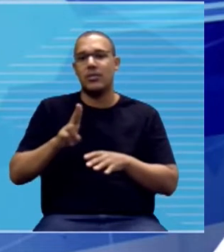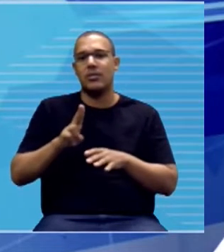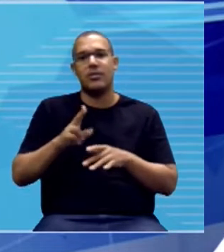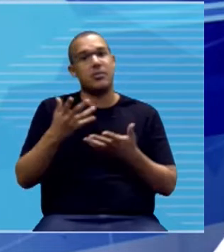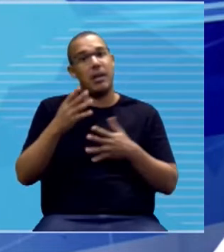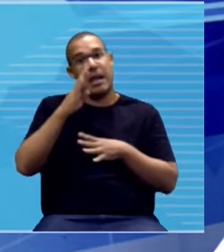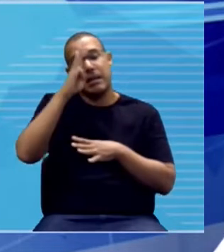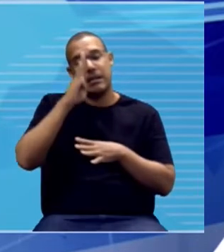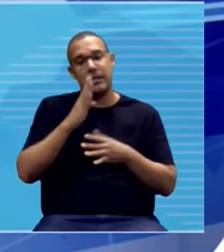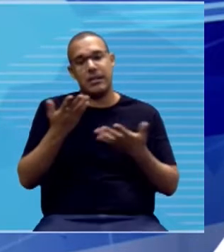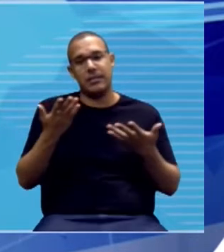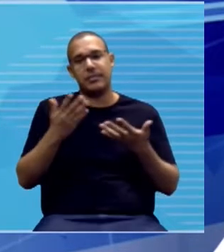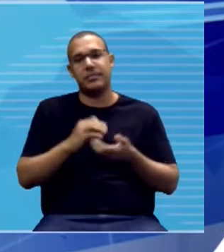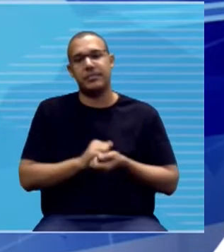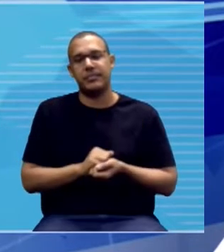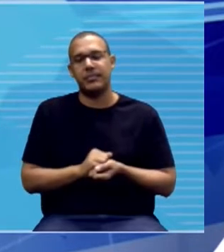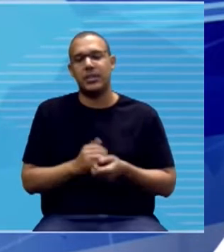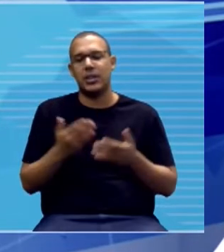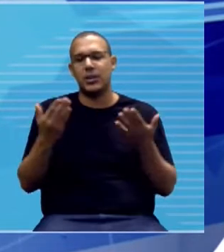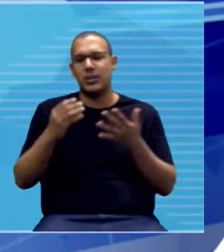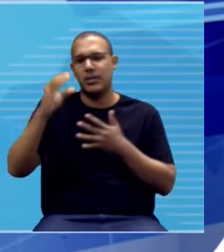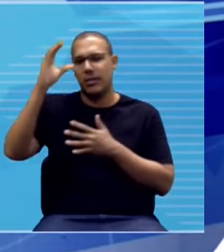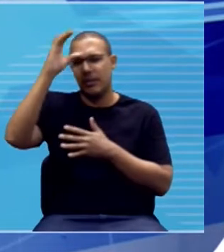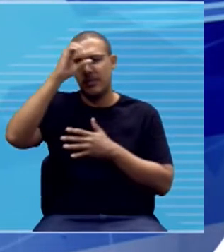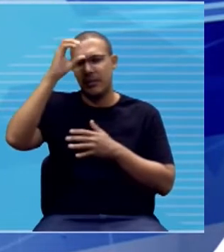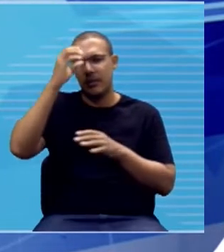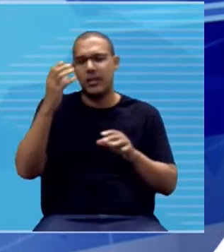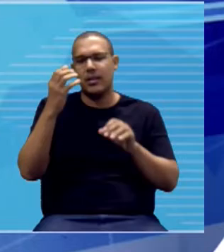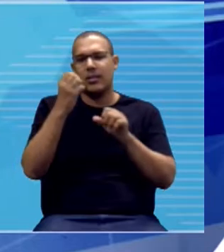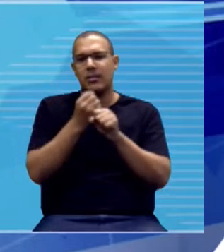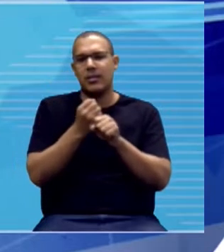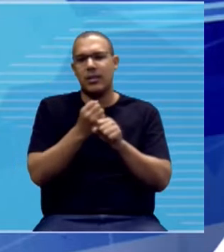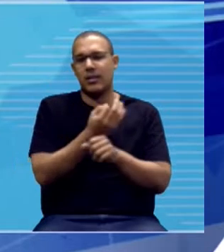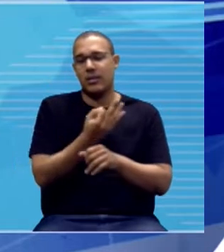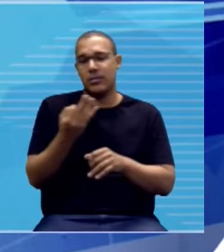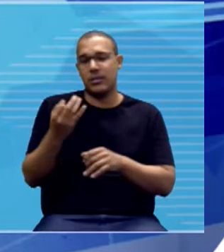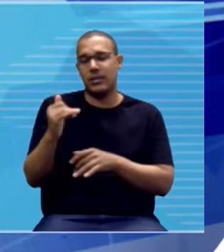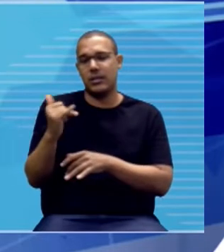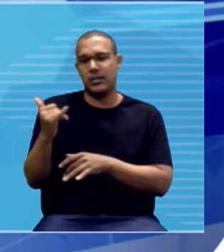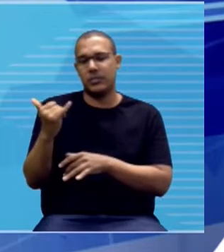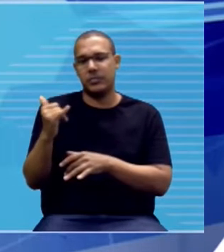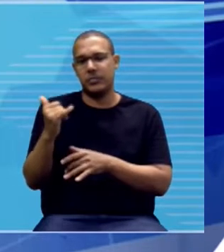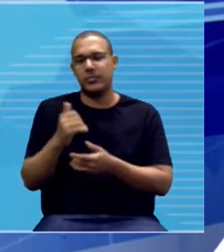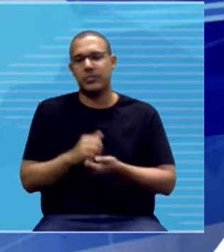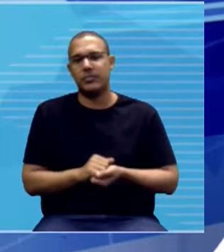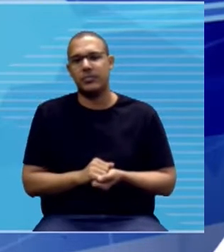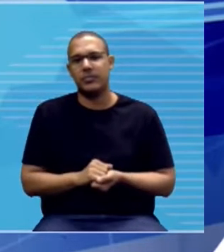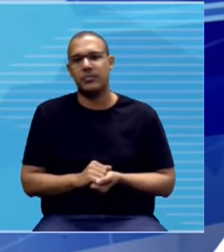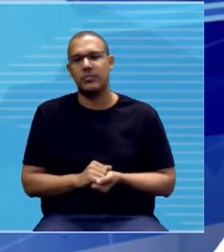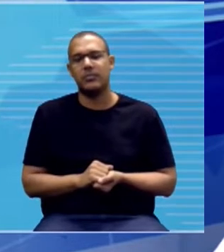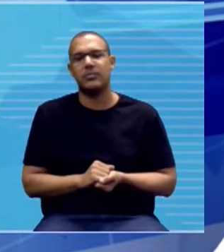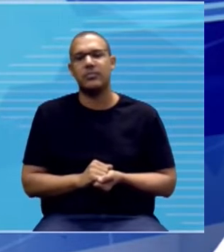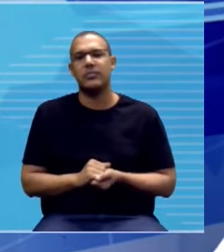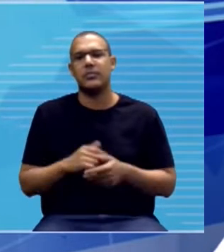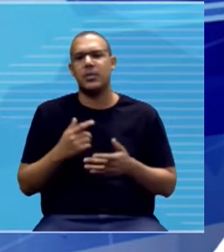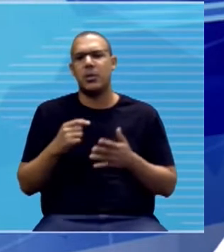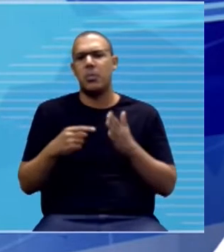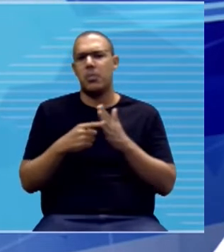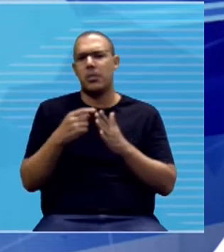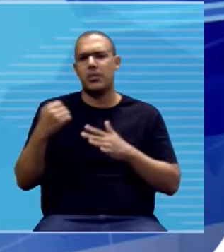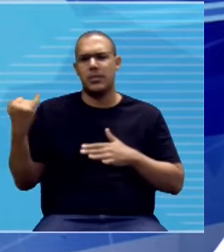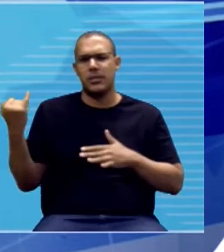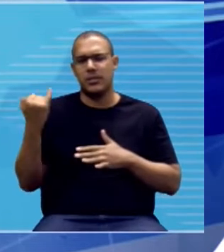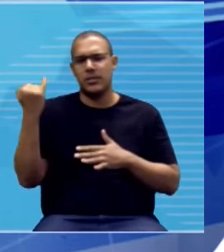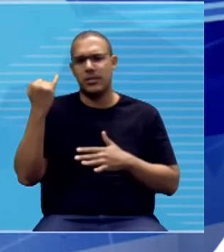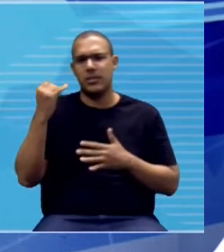que você usa aquela energia. E hoje a gente aprende a calcular essa quantidade de consumo elétrico, que é uma parte extremamente essencial e,